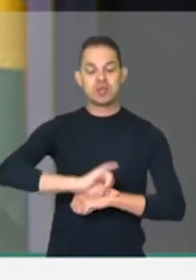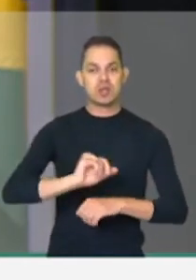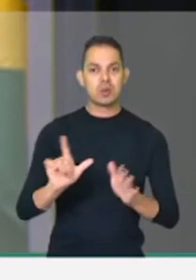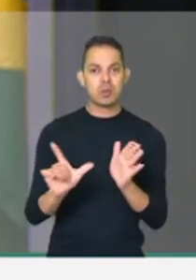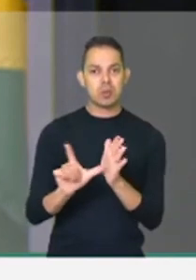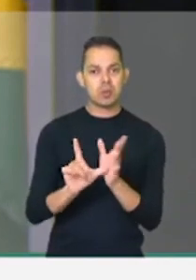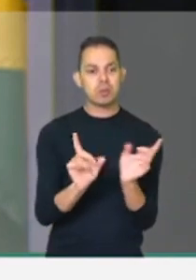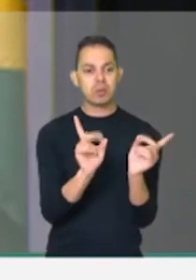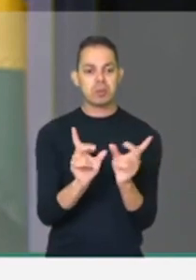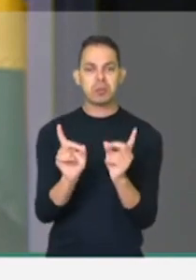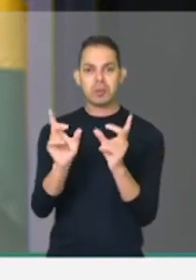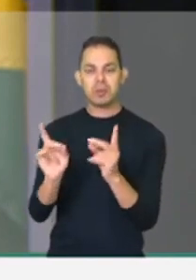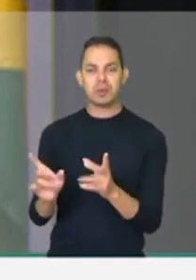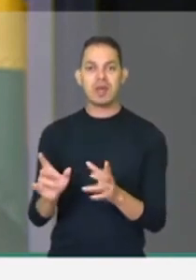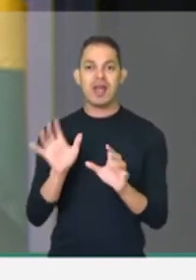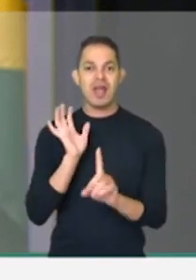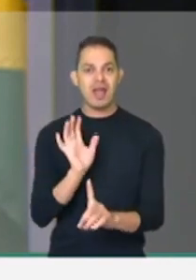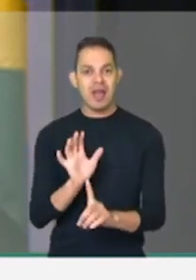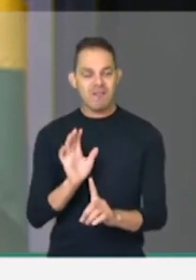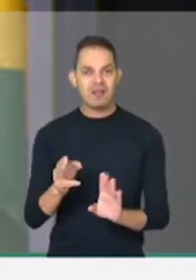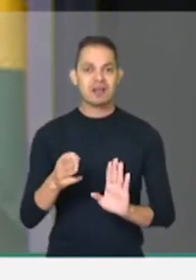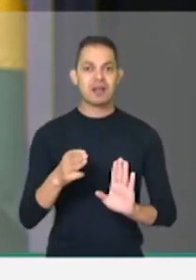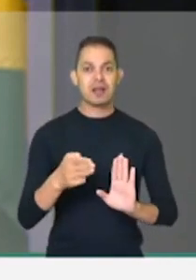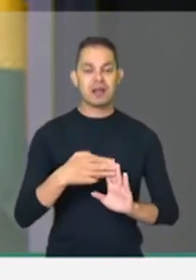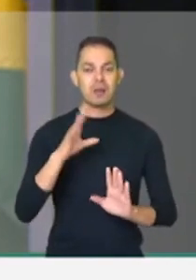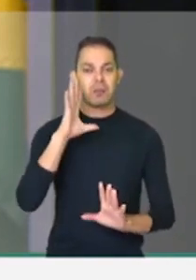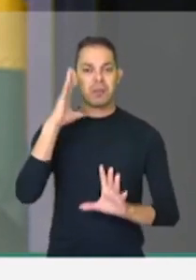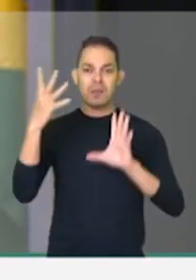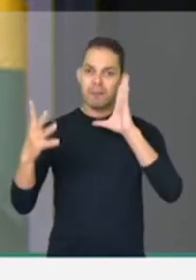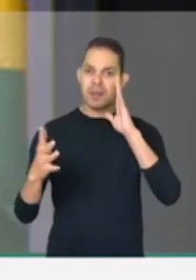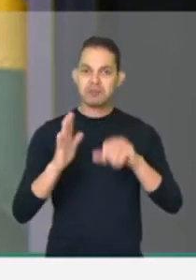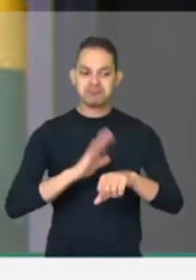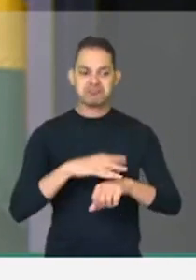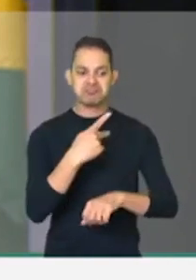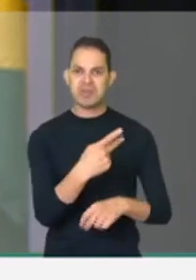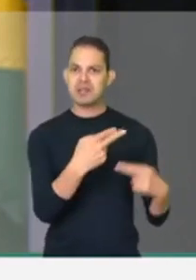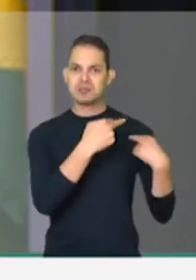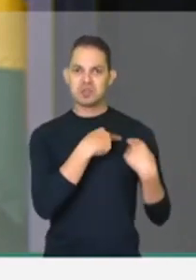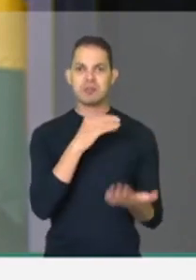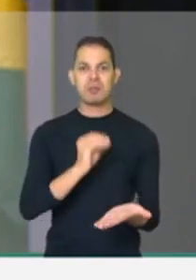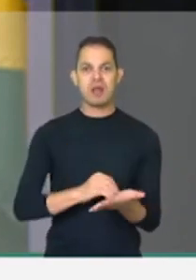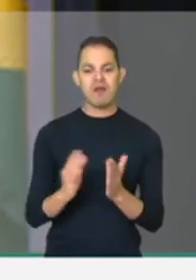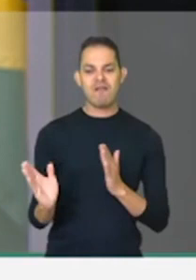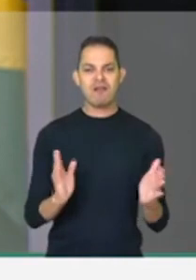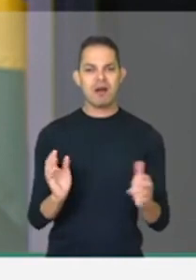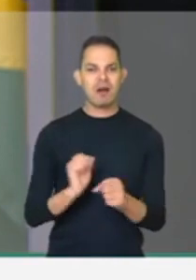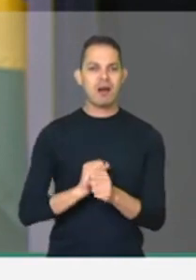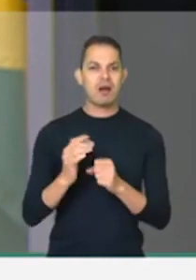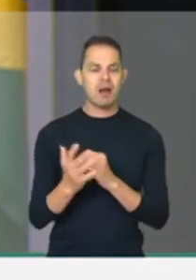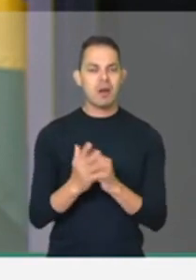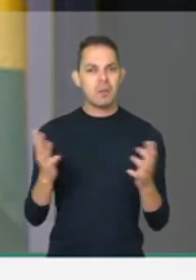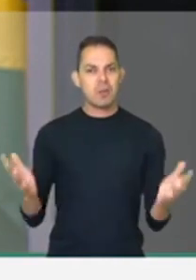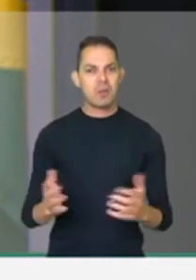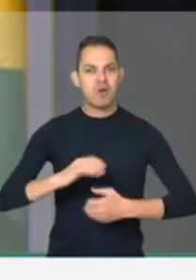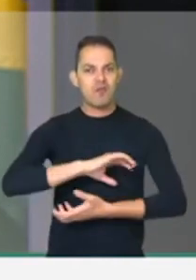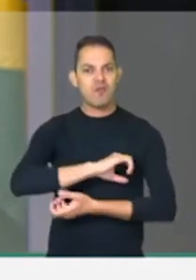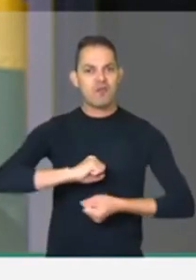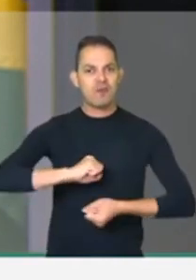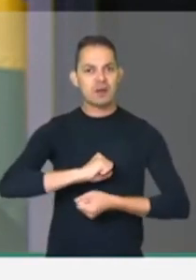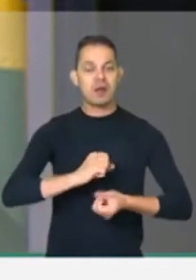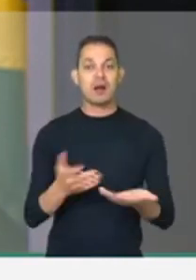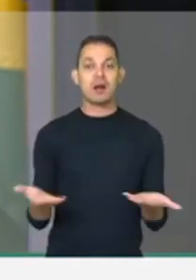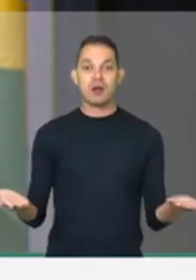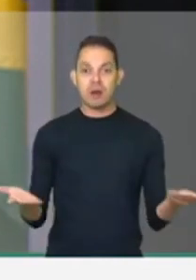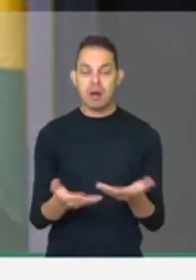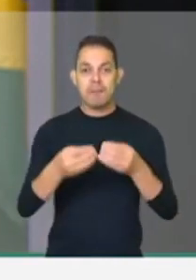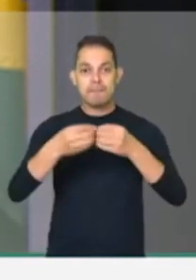que estão se as melhores medidas irresponsáveis dele nesse período de paneminha promovendo lock Down e agora